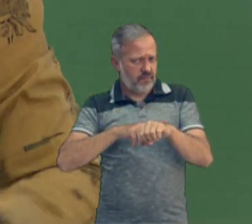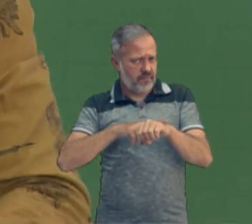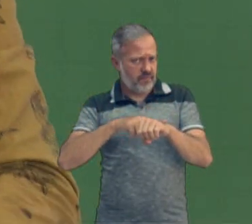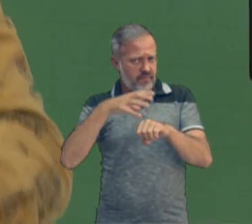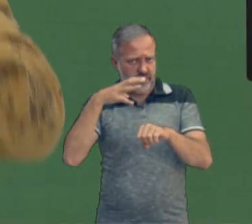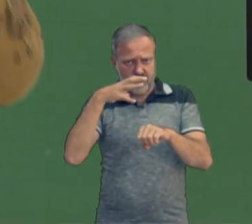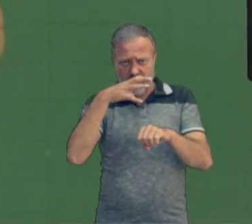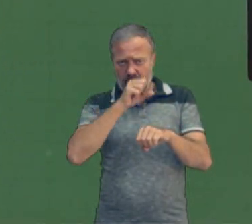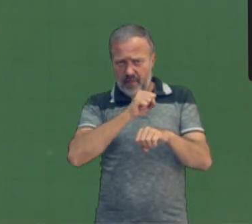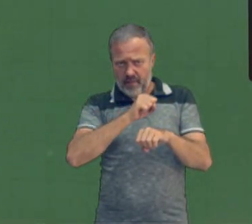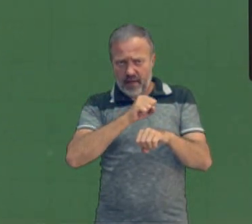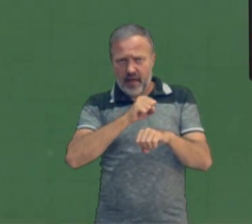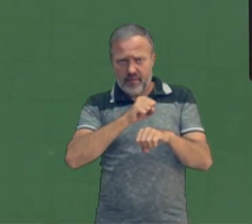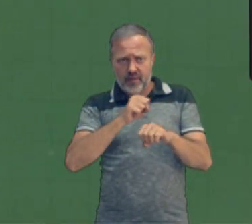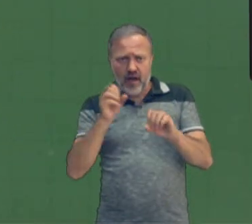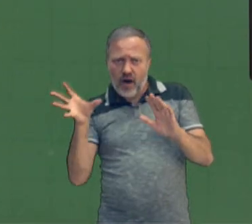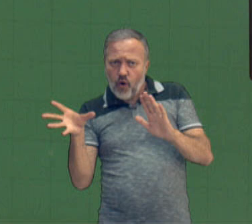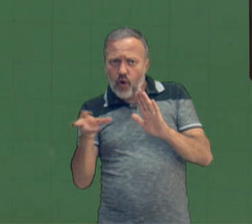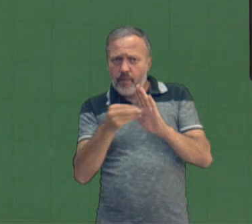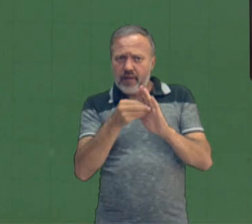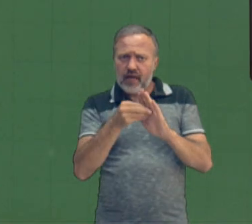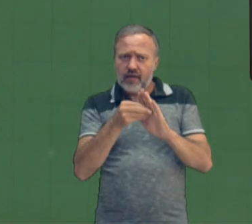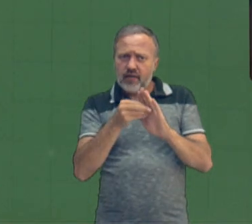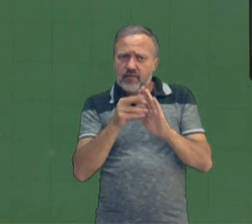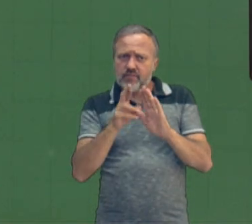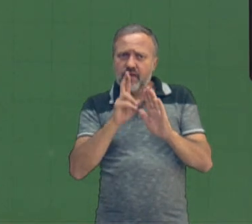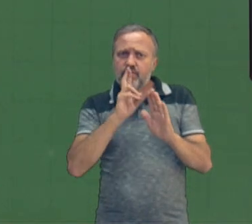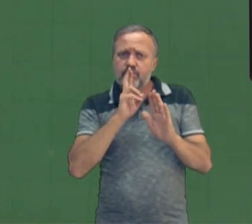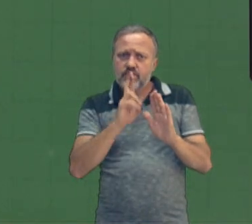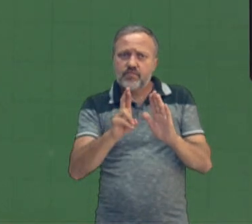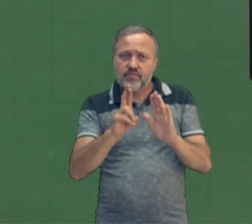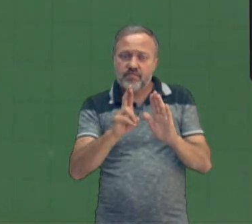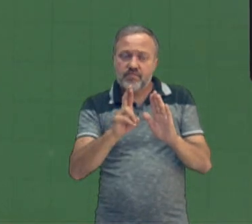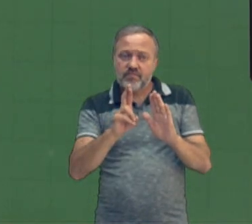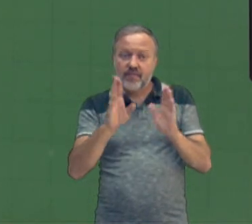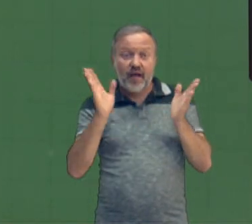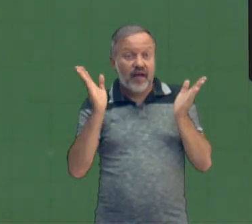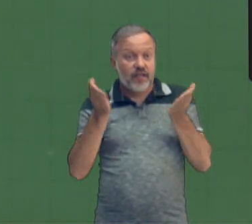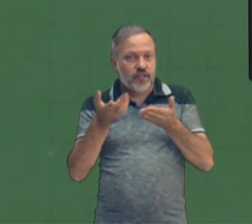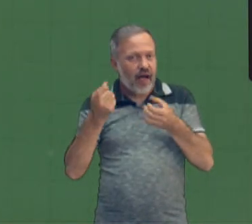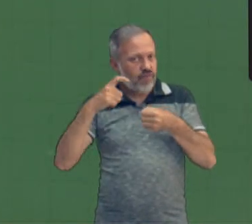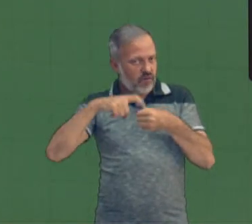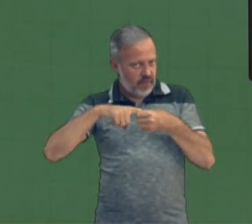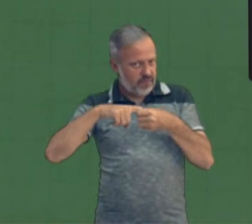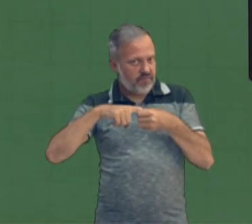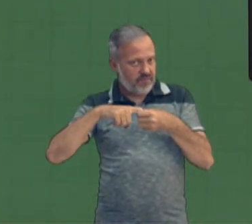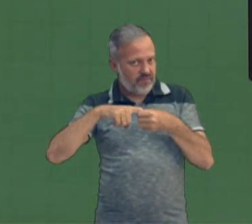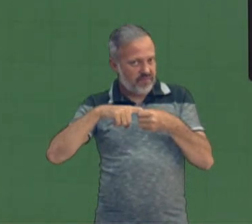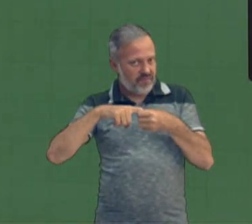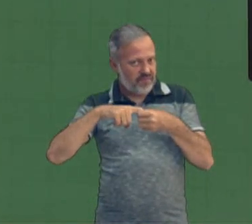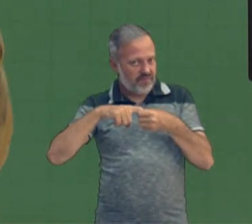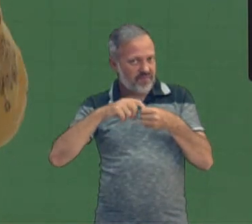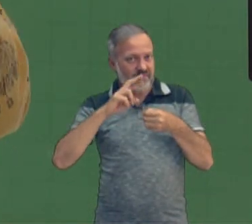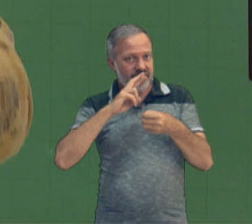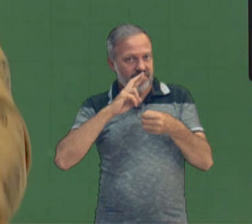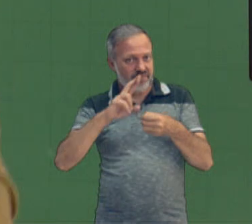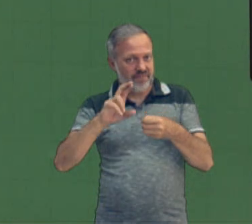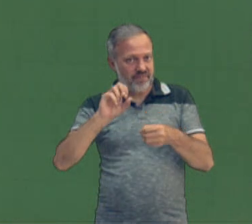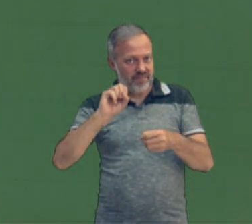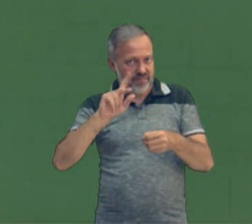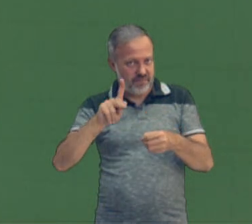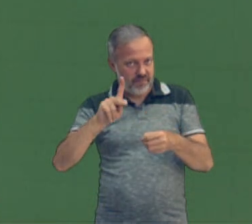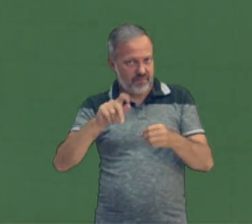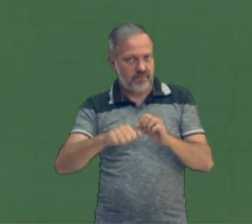copiarem a questão, escolherem a resposta correta e aí já voltamos com a resposta para este quiz.